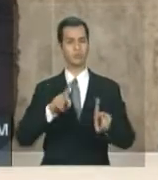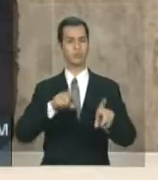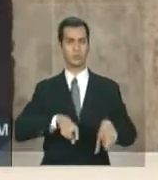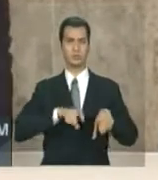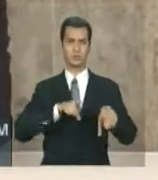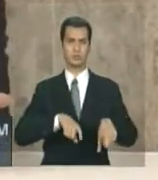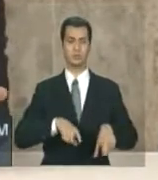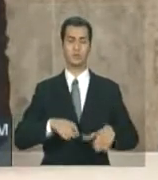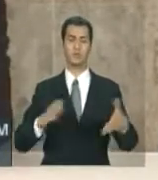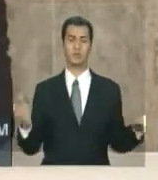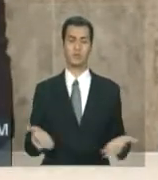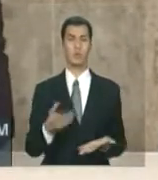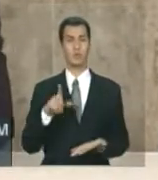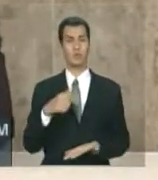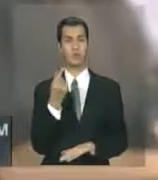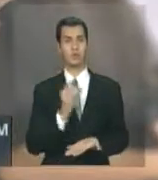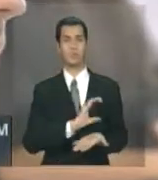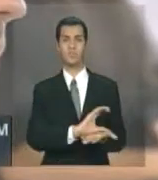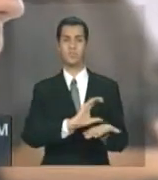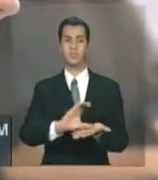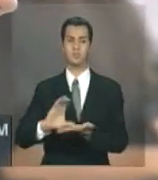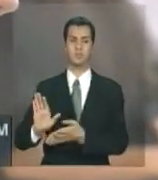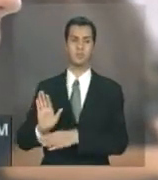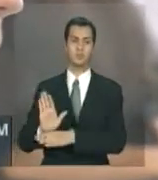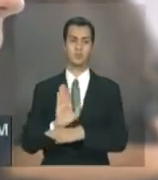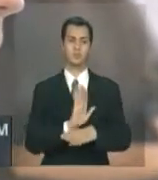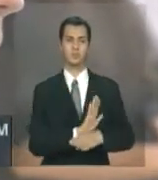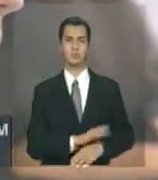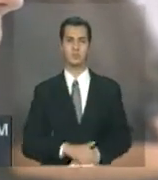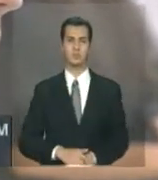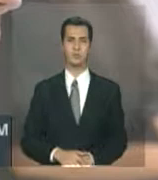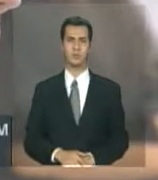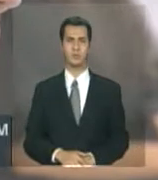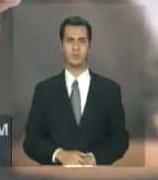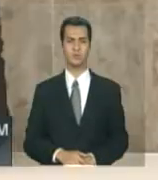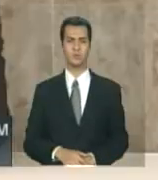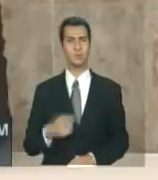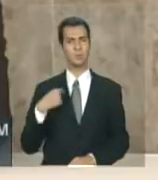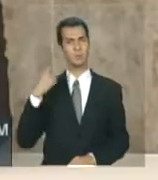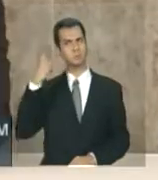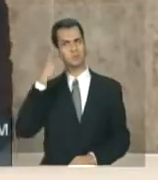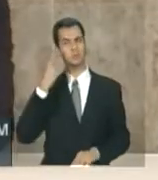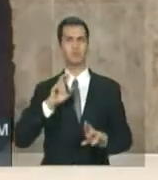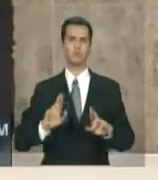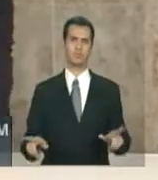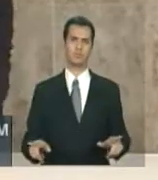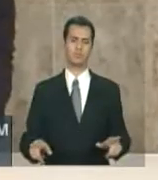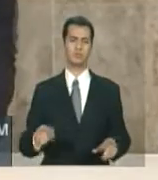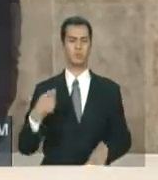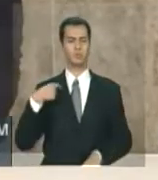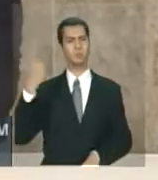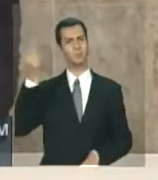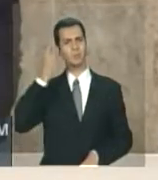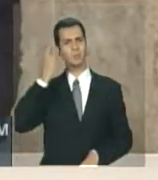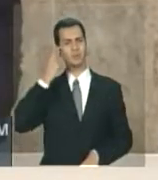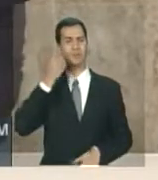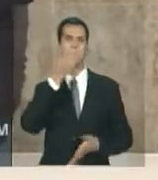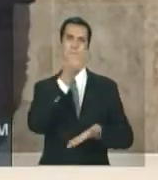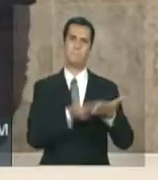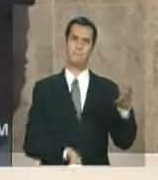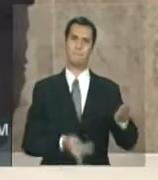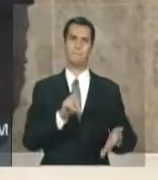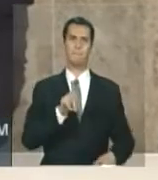como esse, isso é um investimento no produtor. Eu penso diferente, eu vejo diferente. Eu não vejo como um